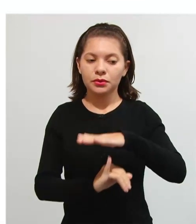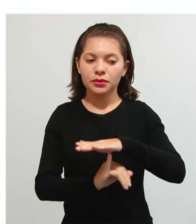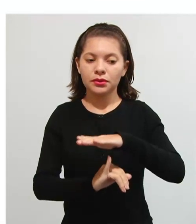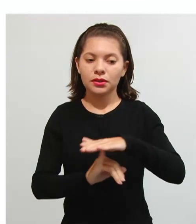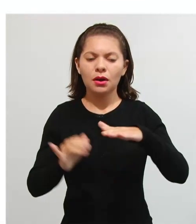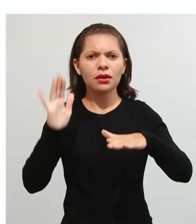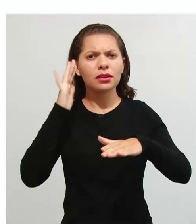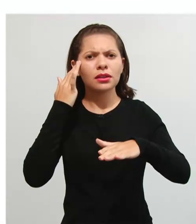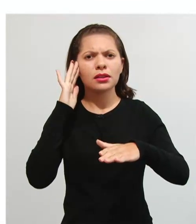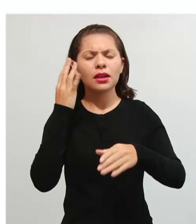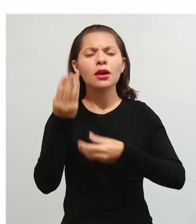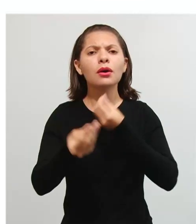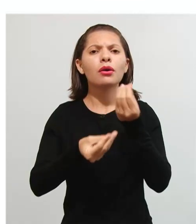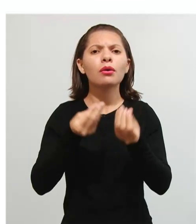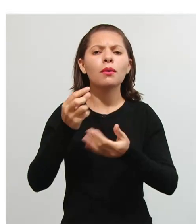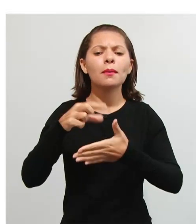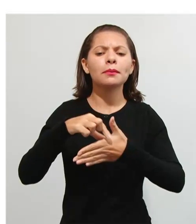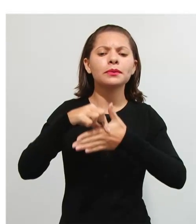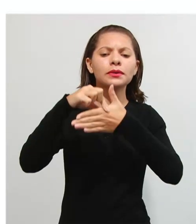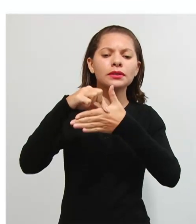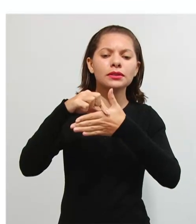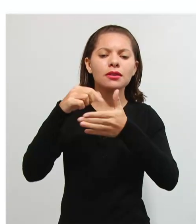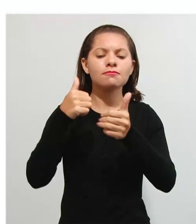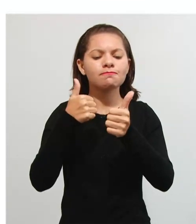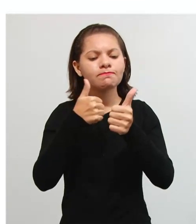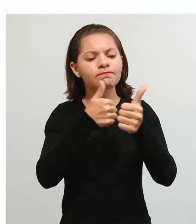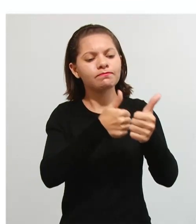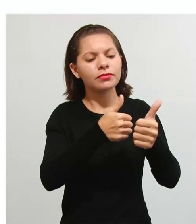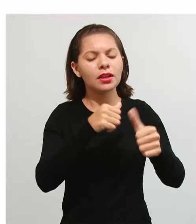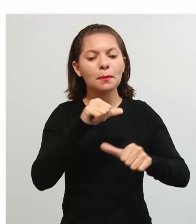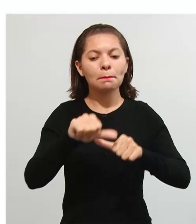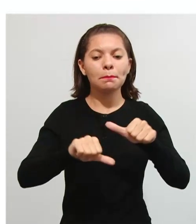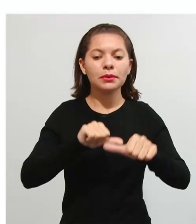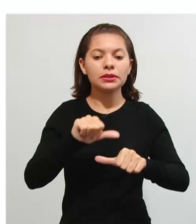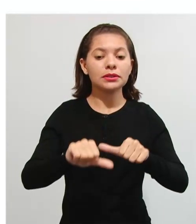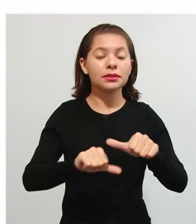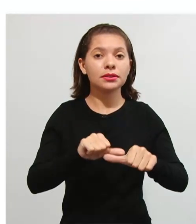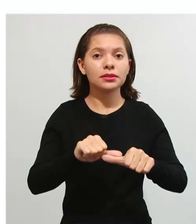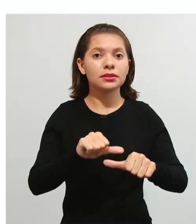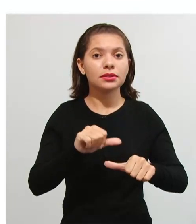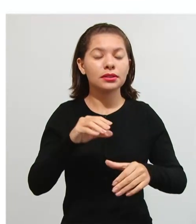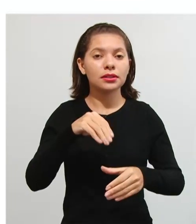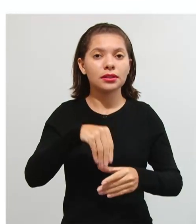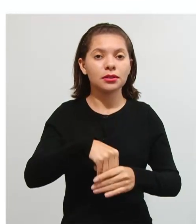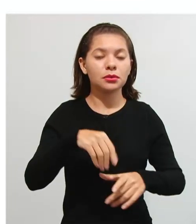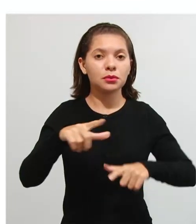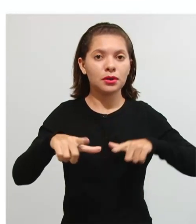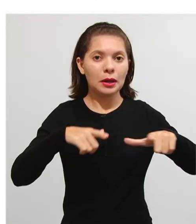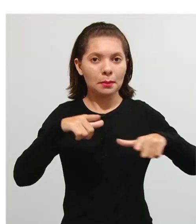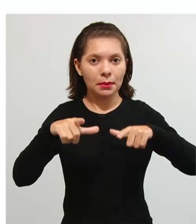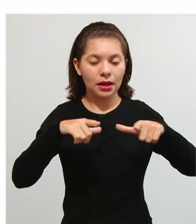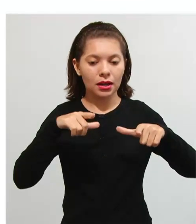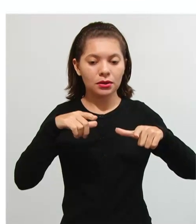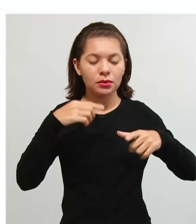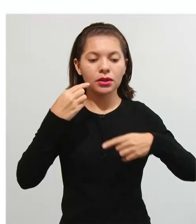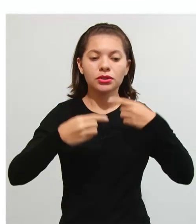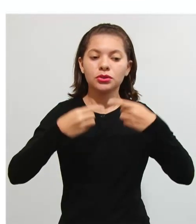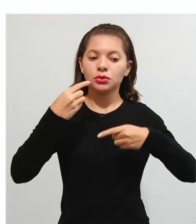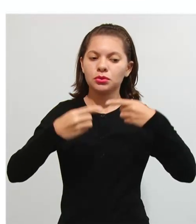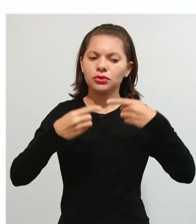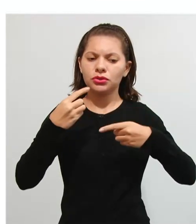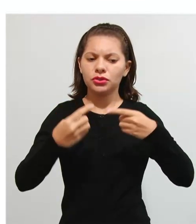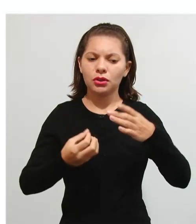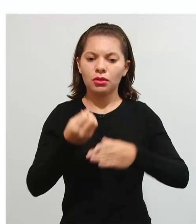como que o líder pode conduzir a gestão da mudança nas organizações, discutir novos temas,